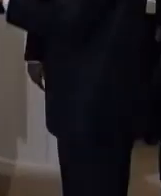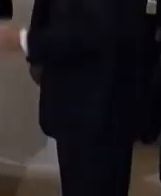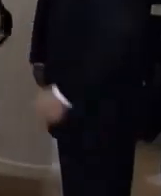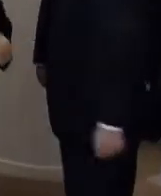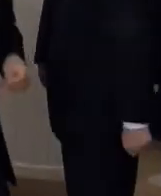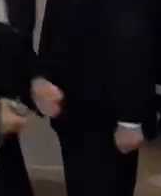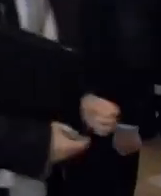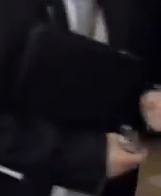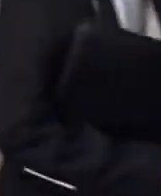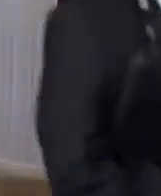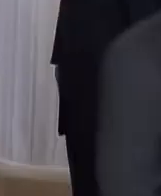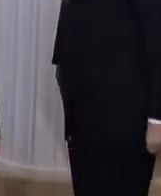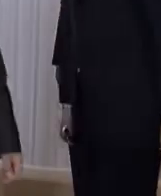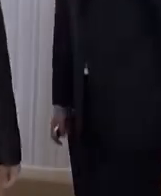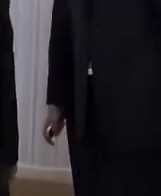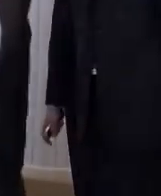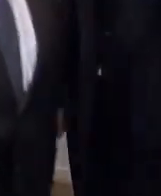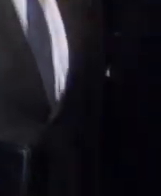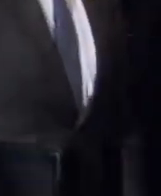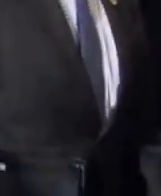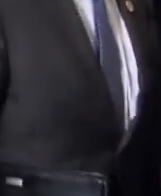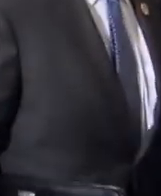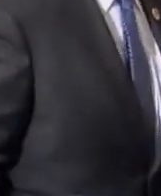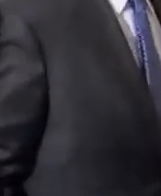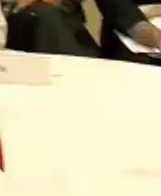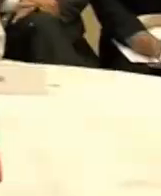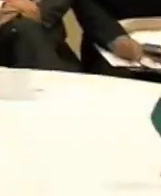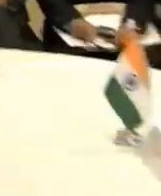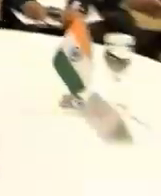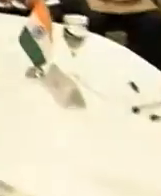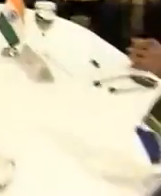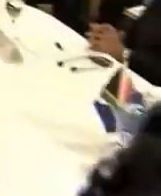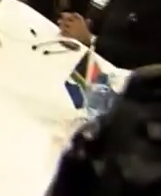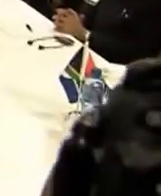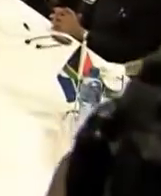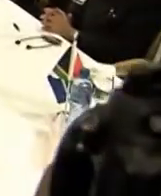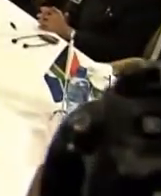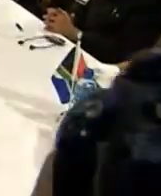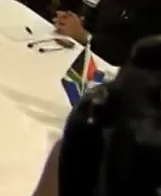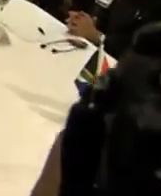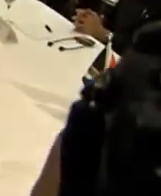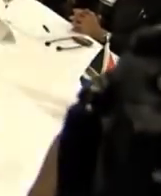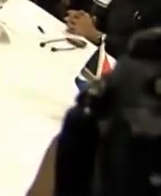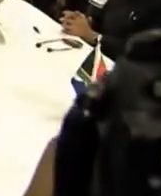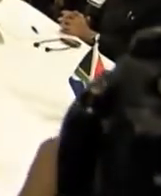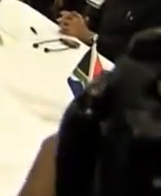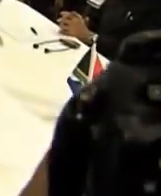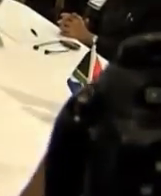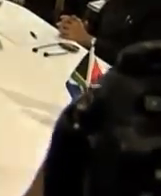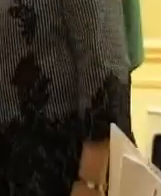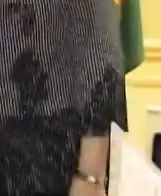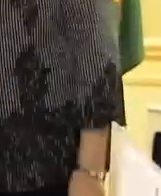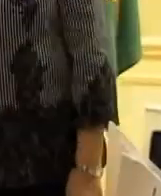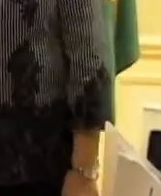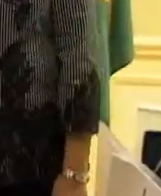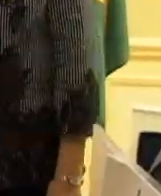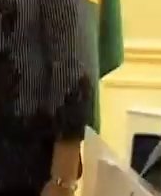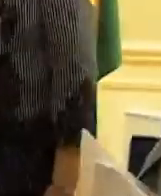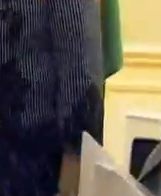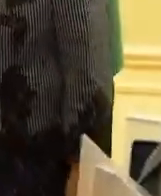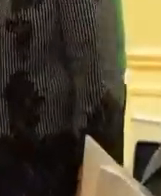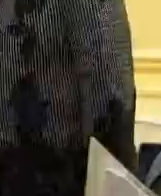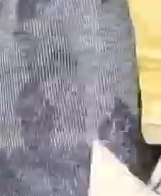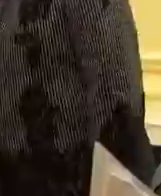emergentes vêm acenando com investimentos e recursos para ajudar os países da zona do euro a sair da crise. A presidenta